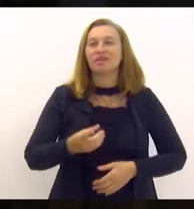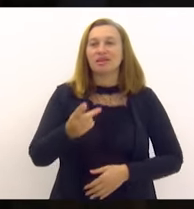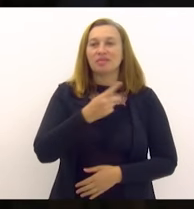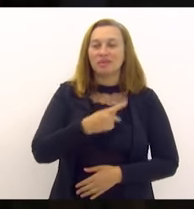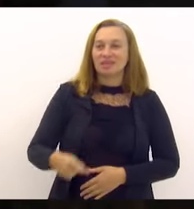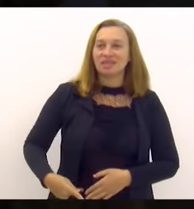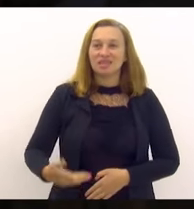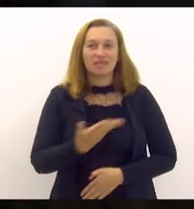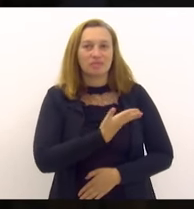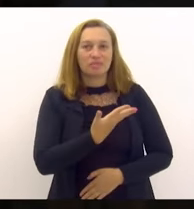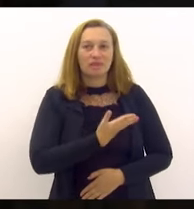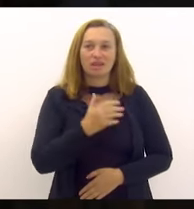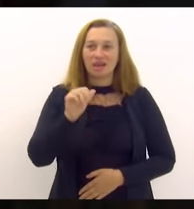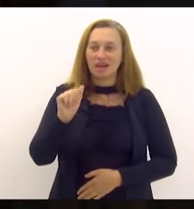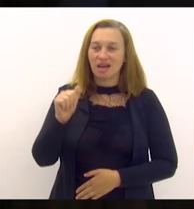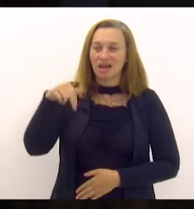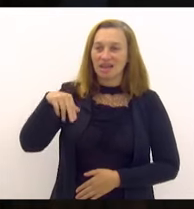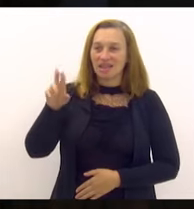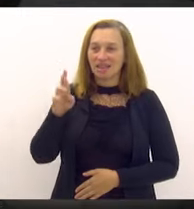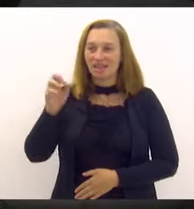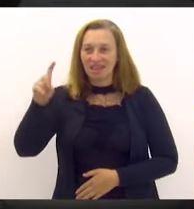querido amigo, deputado André Correia.